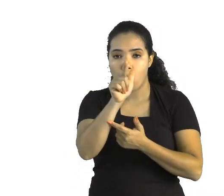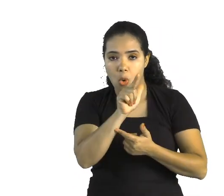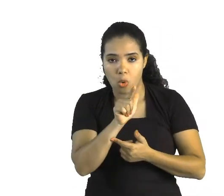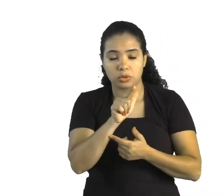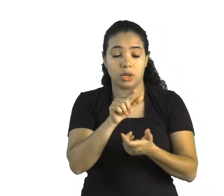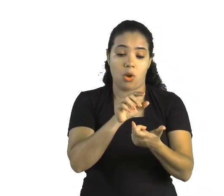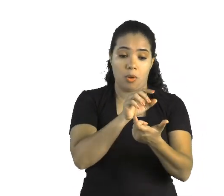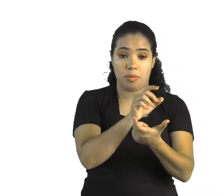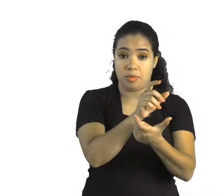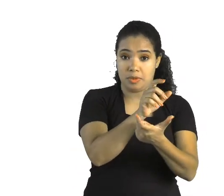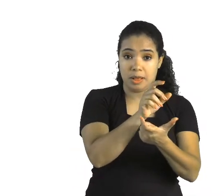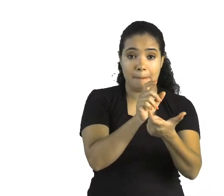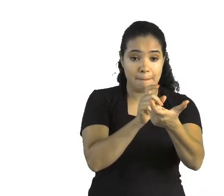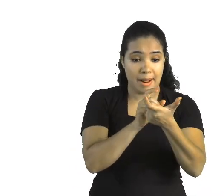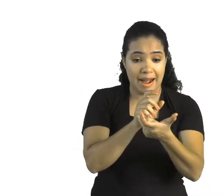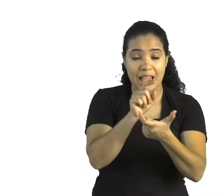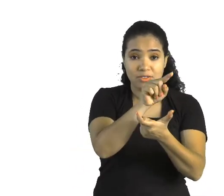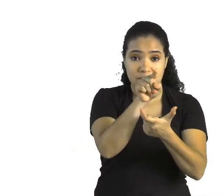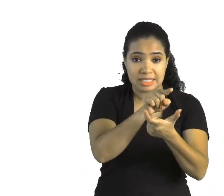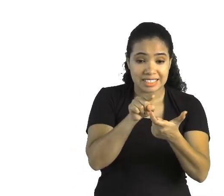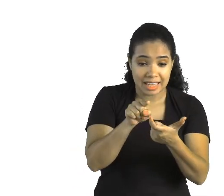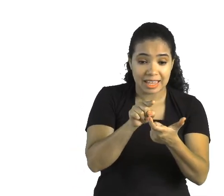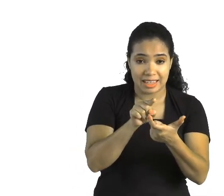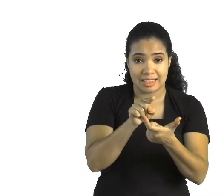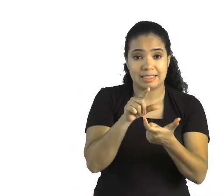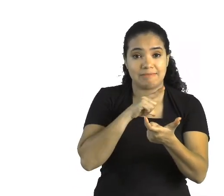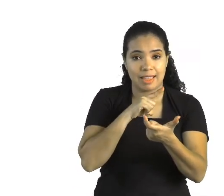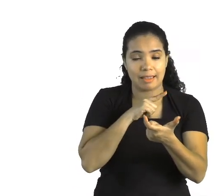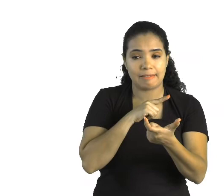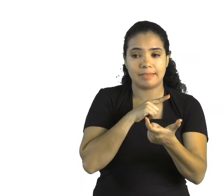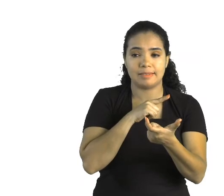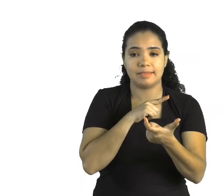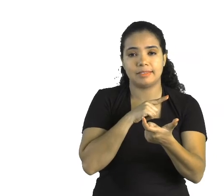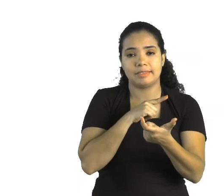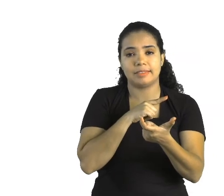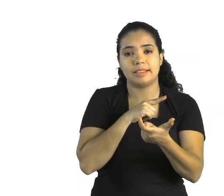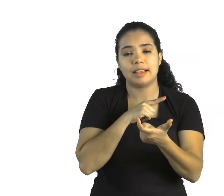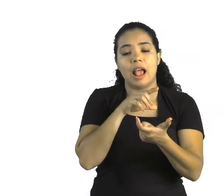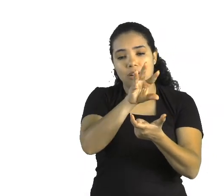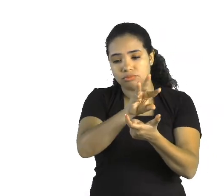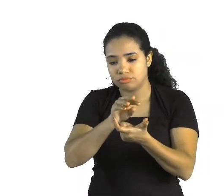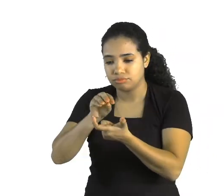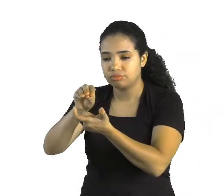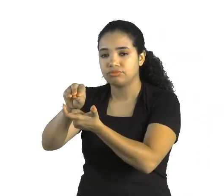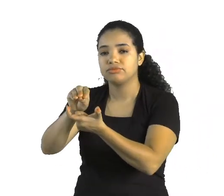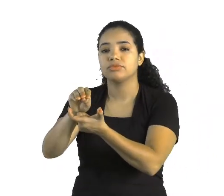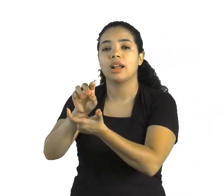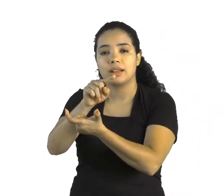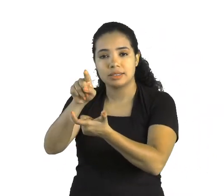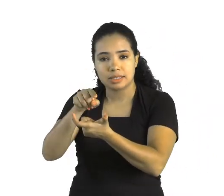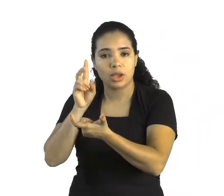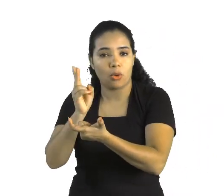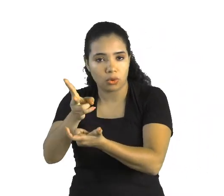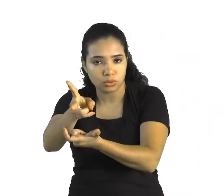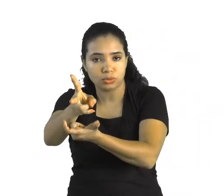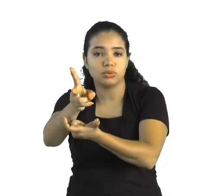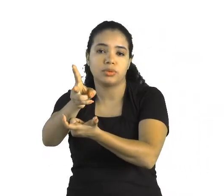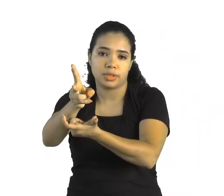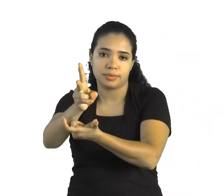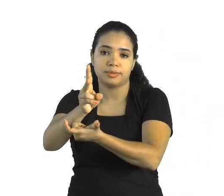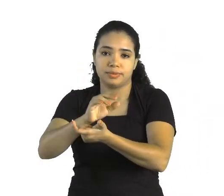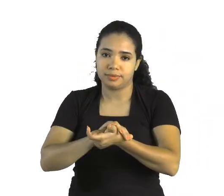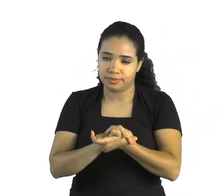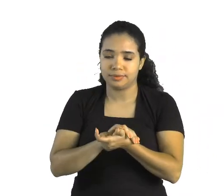com Z. Então, quando eu tenho uma palavra que se derivou de uma palavra escrita com Z, a minha próxima palavra, a palavra